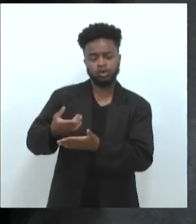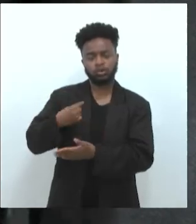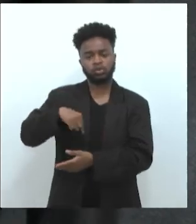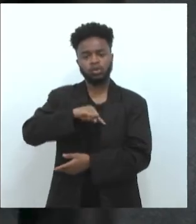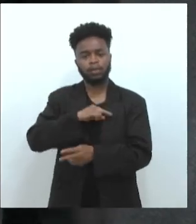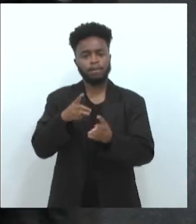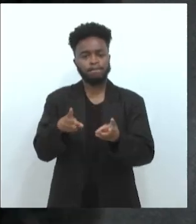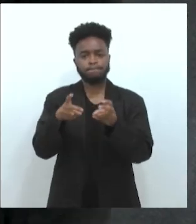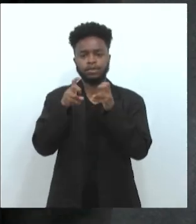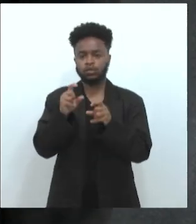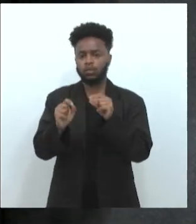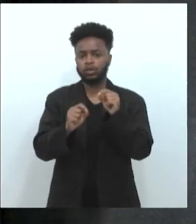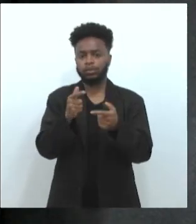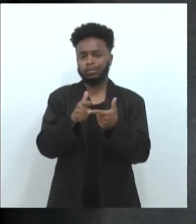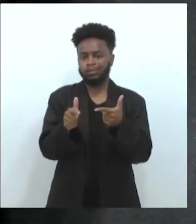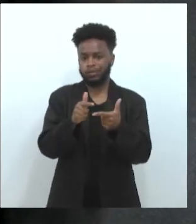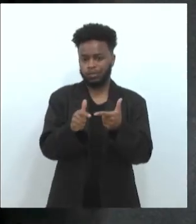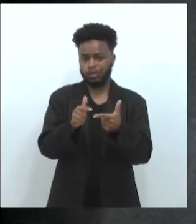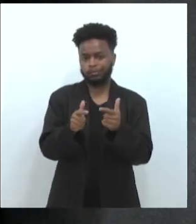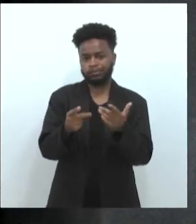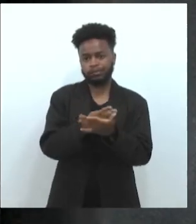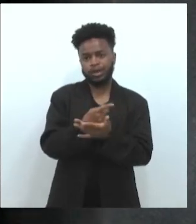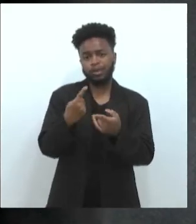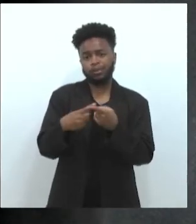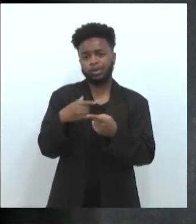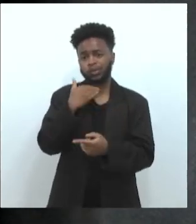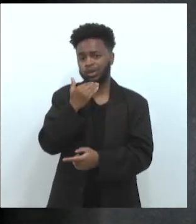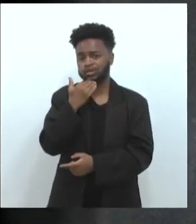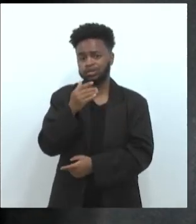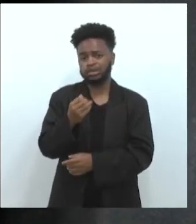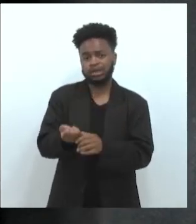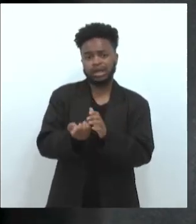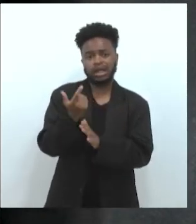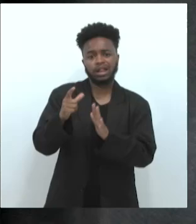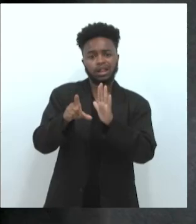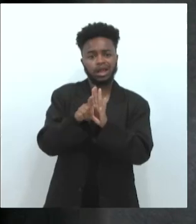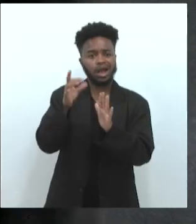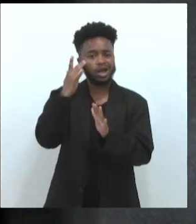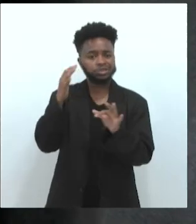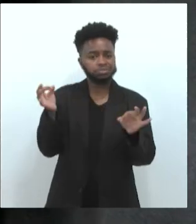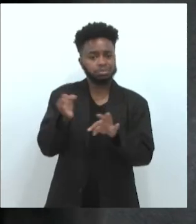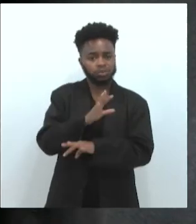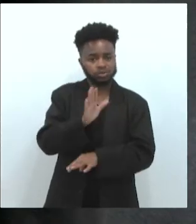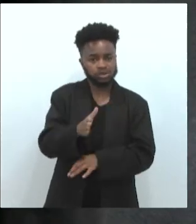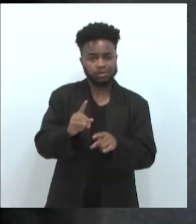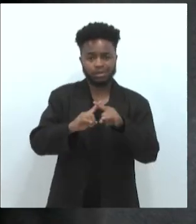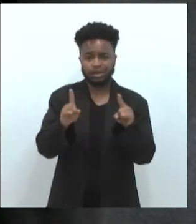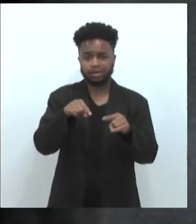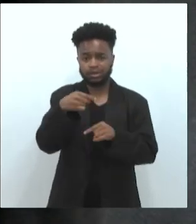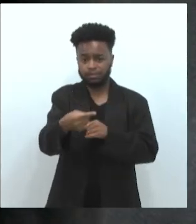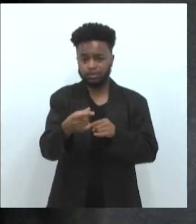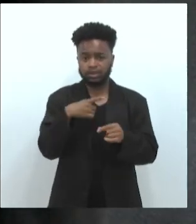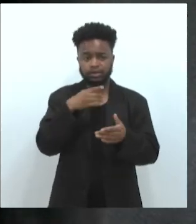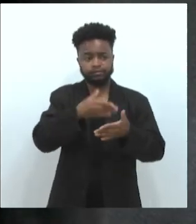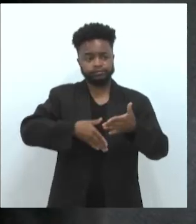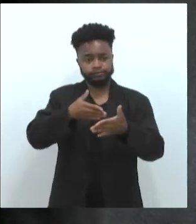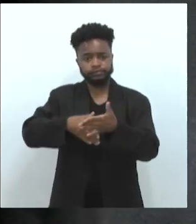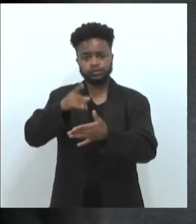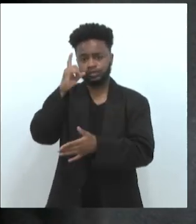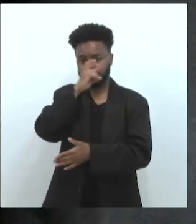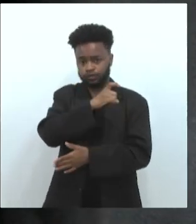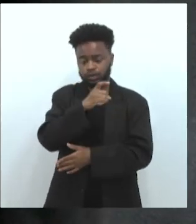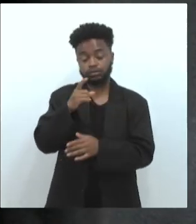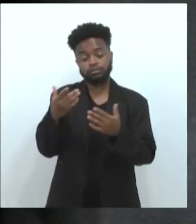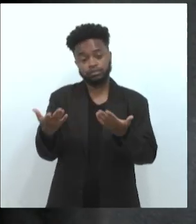quais eram os problemas, porque não basta, você faz uma lei, acha que está tudo resolvido, depois vai ver, tem dificuldade. Um